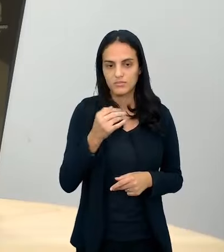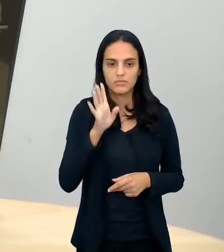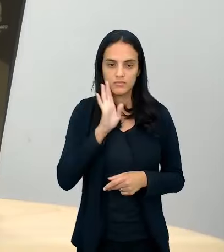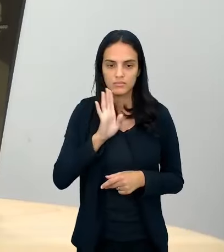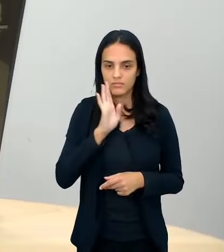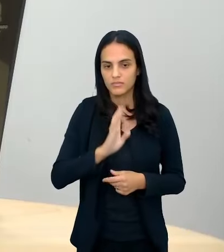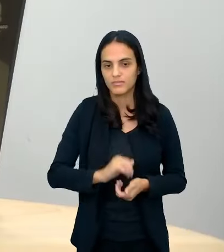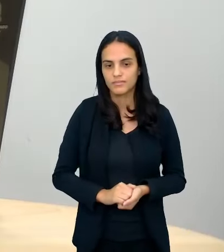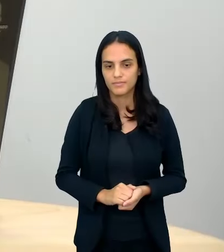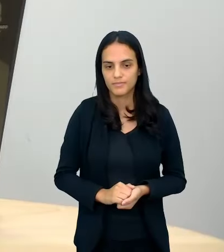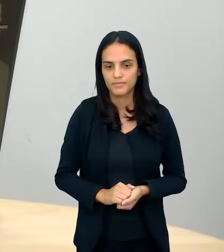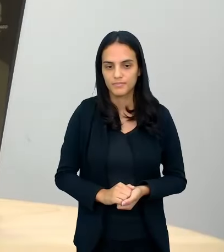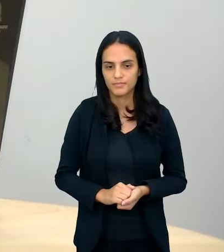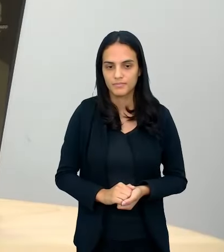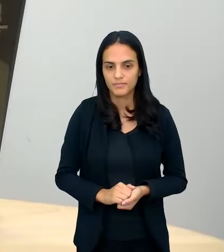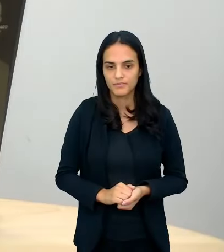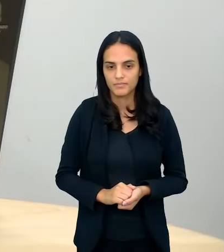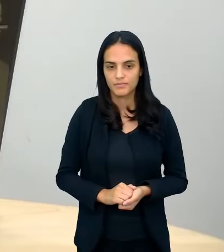sentido.